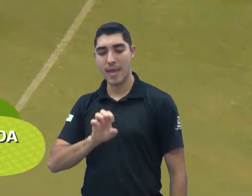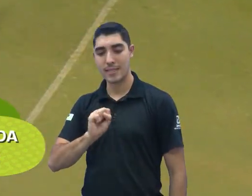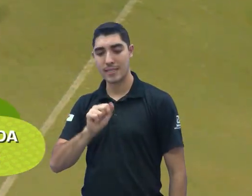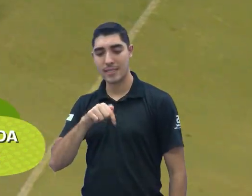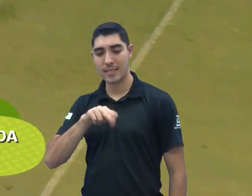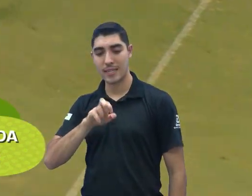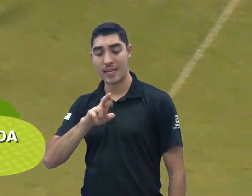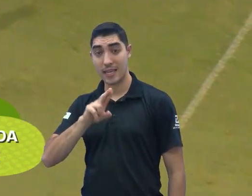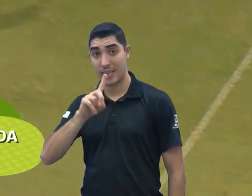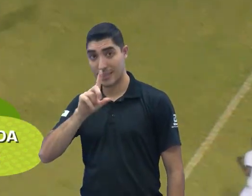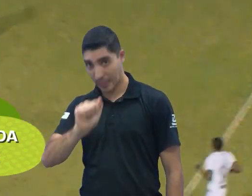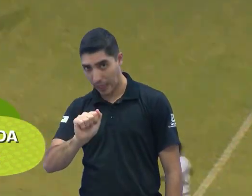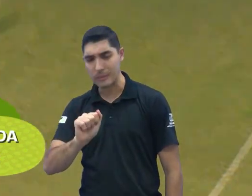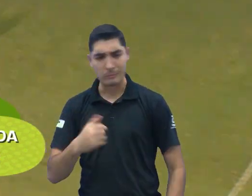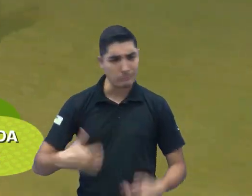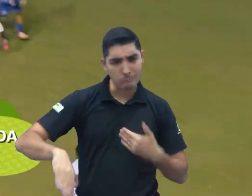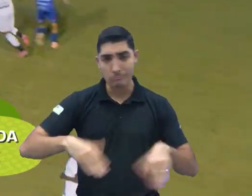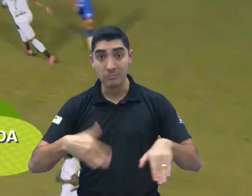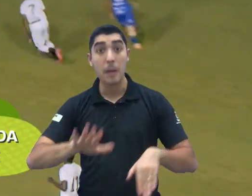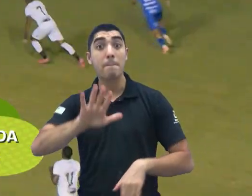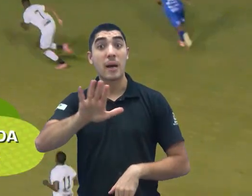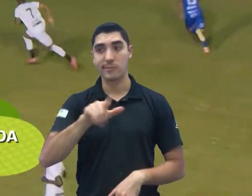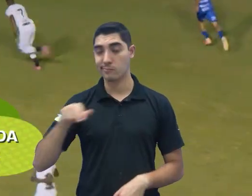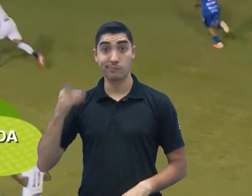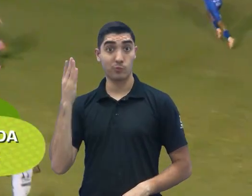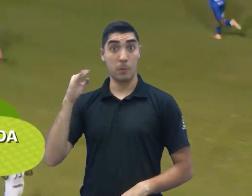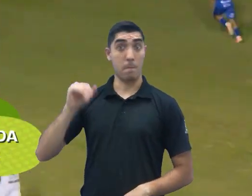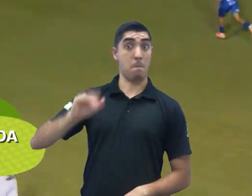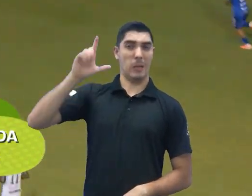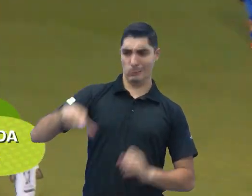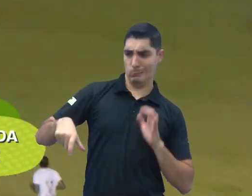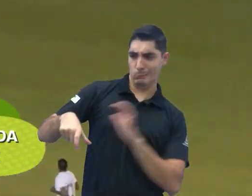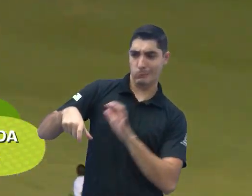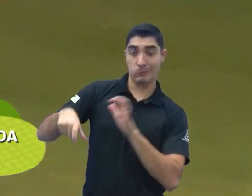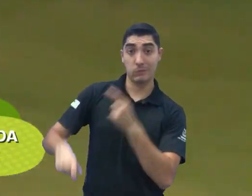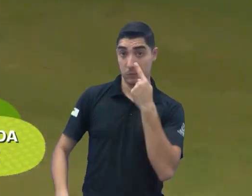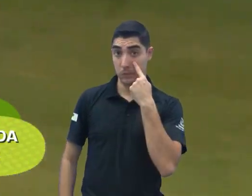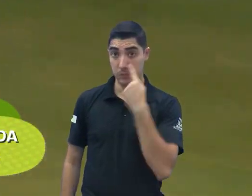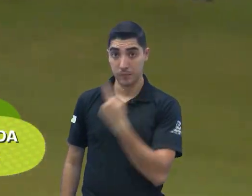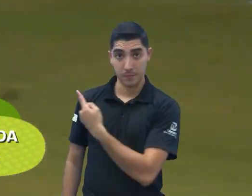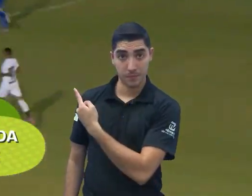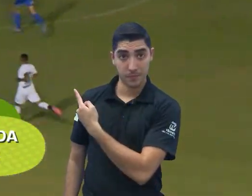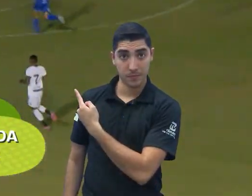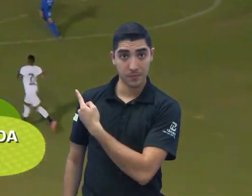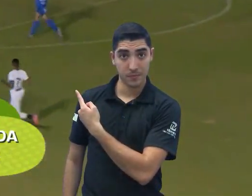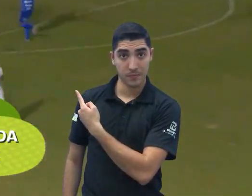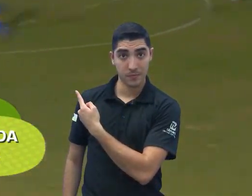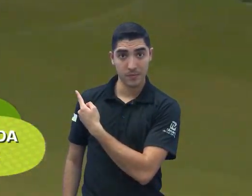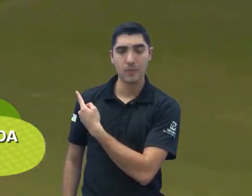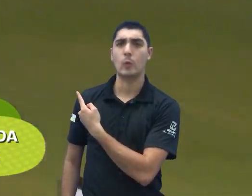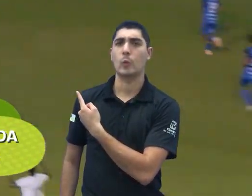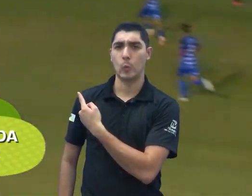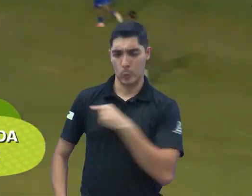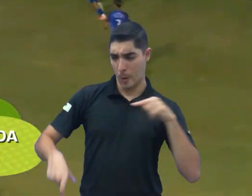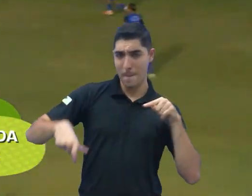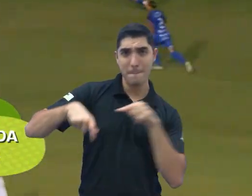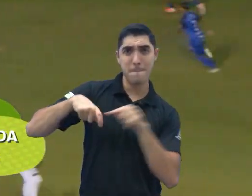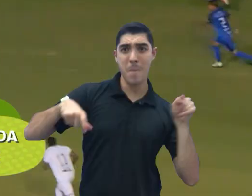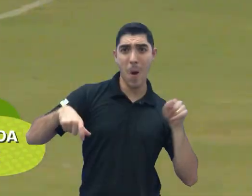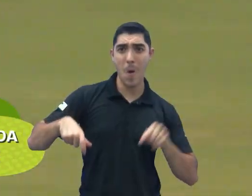Mas o Botafogo assustava mais. Nesse contra-ataque, Gustavo Pereira arriscou de longe e acertou a